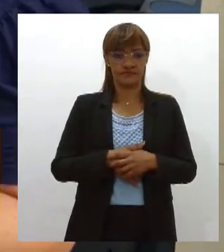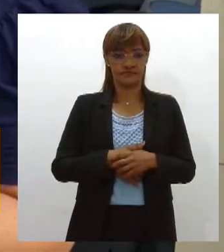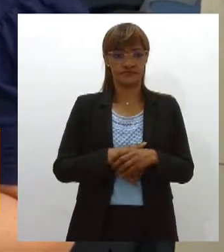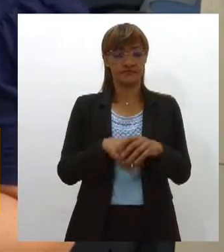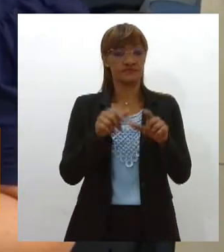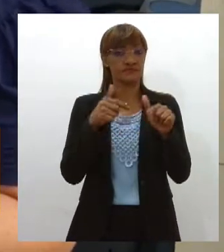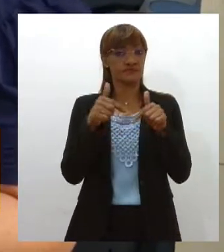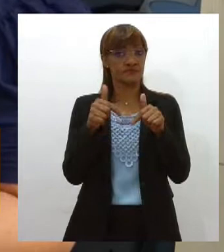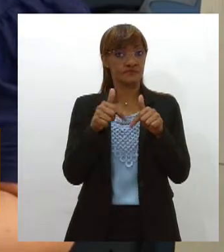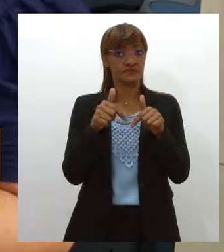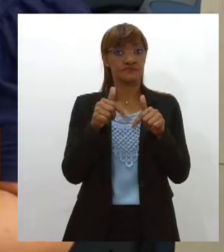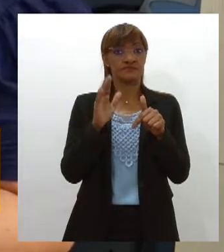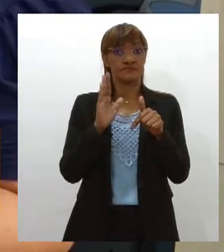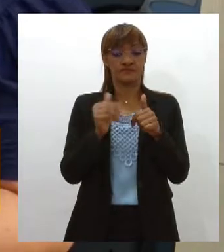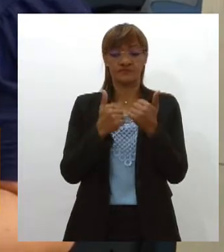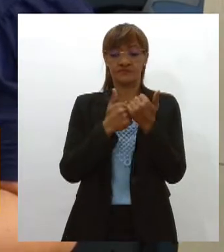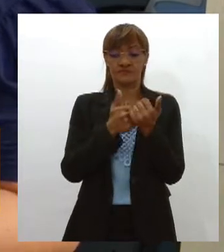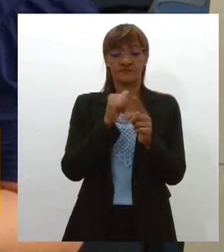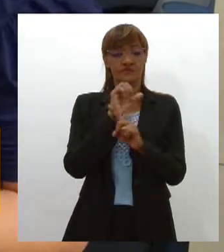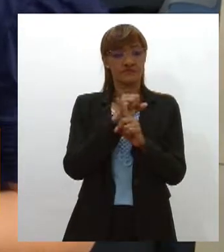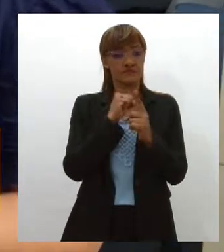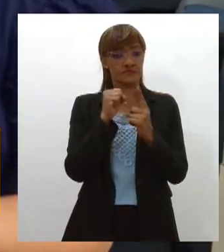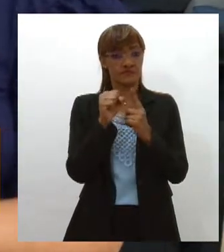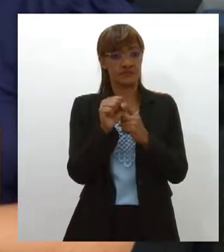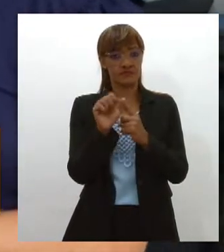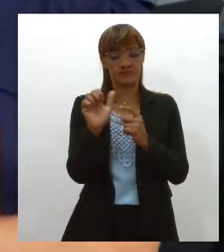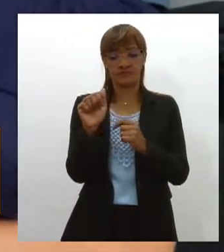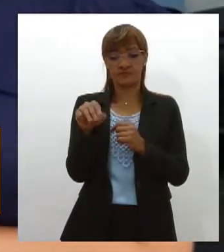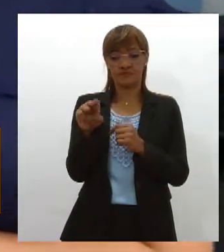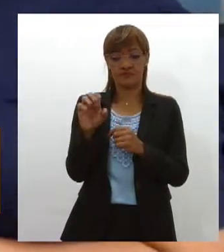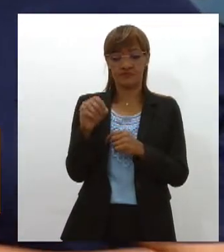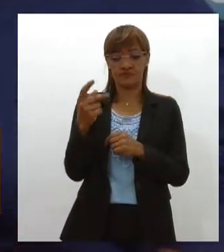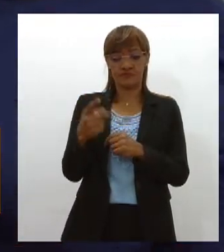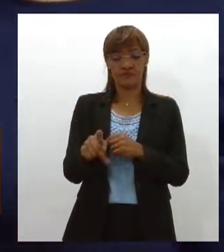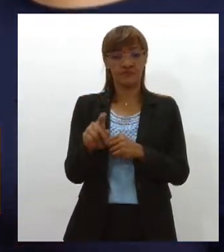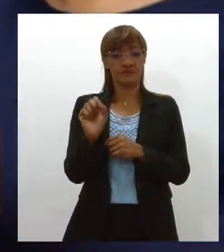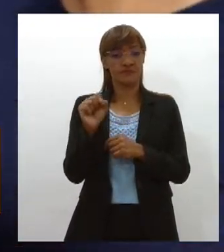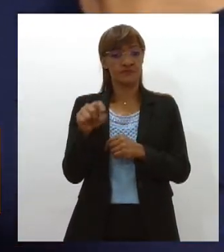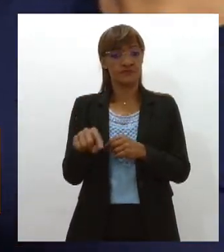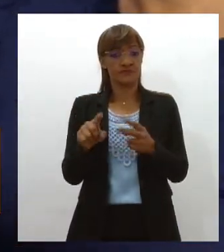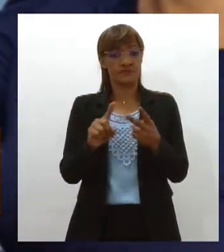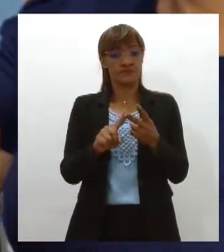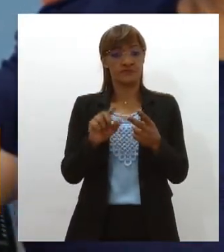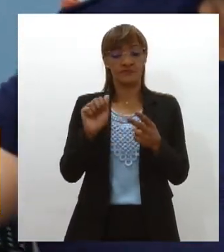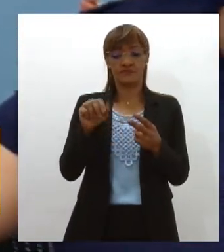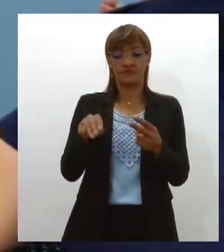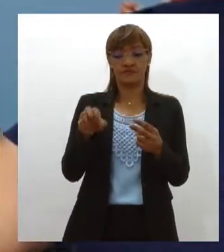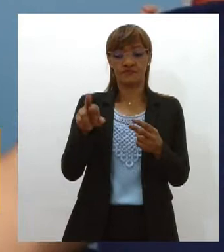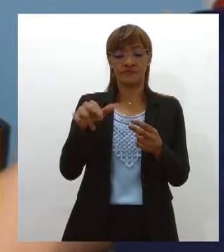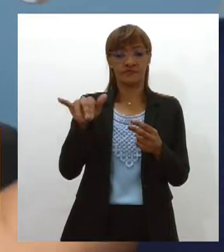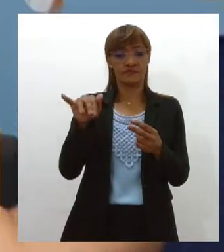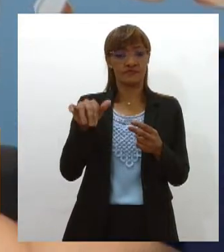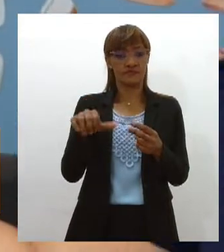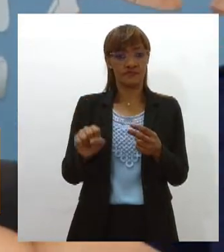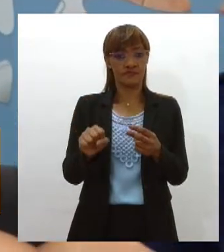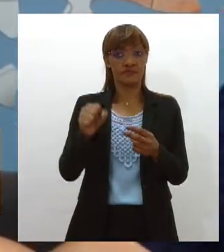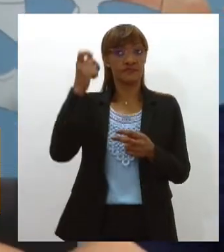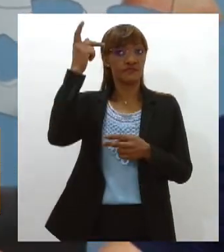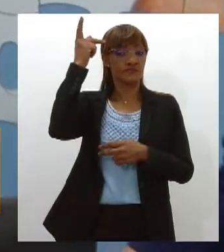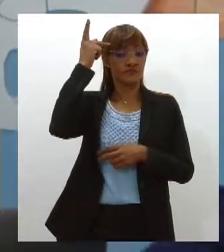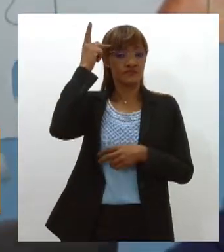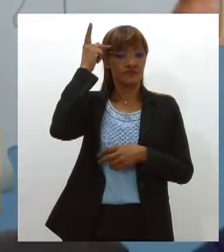você mesmo apontou, entre a AMO, que é a instituição aqui em Sergipe, e a Américas Amigas, que é uma instituição social em São Paulo. Nós